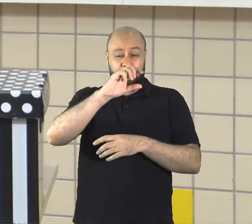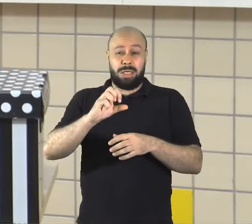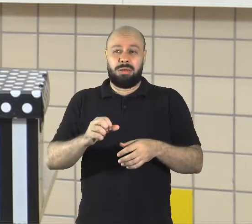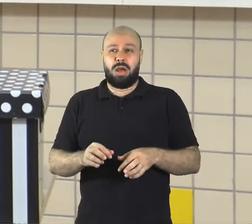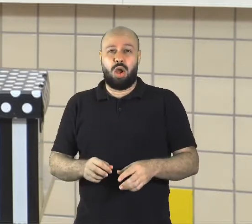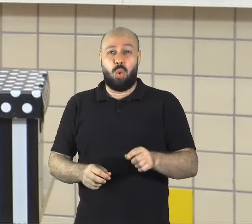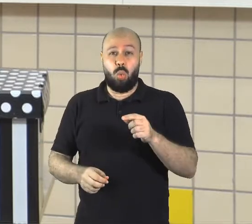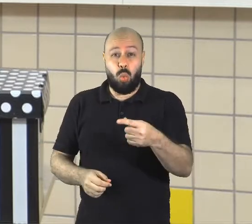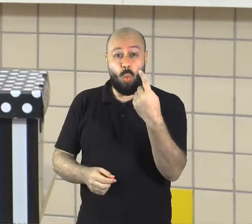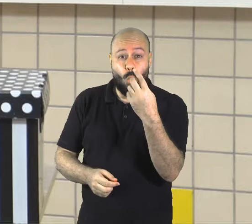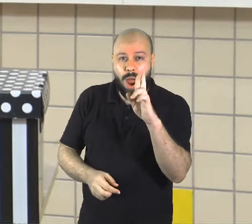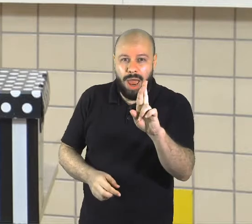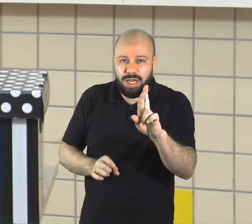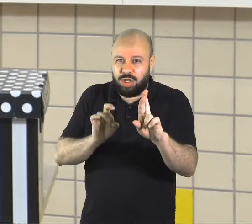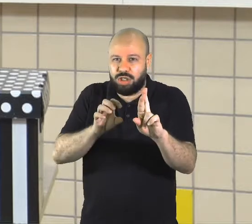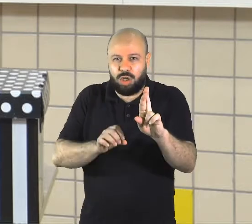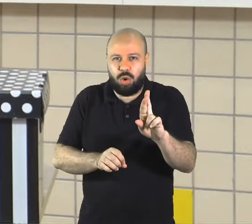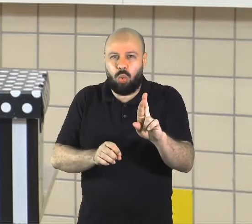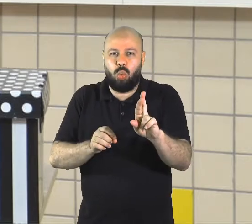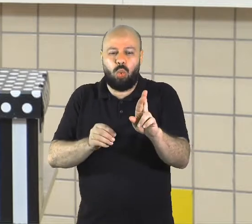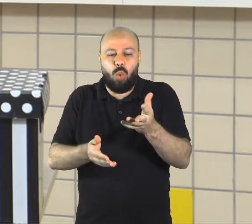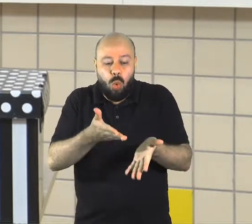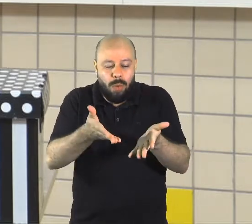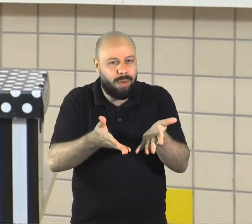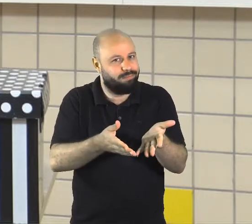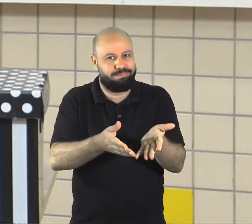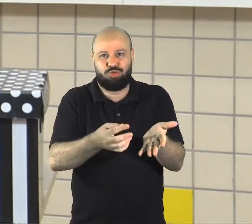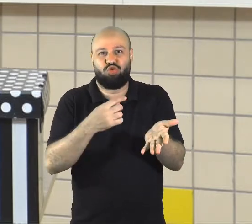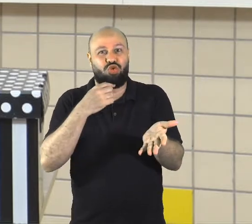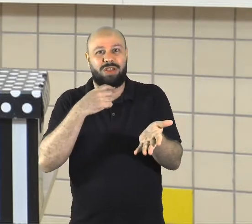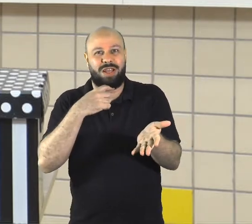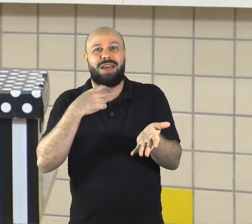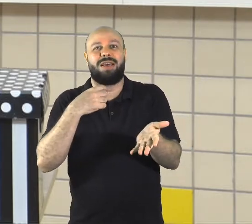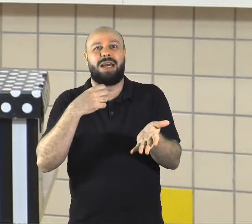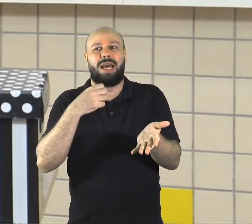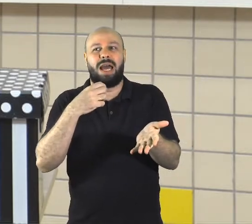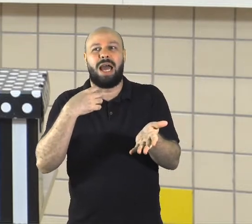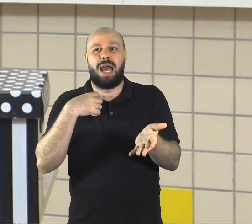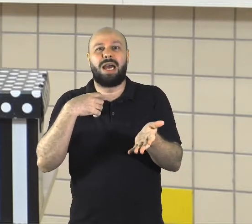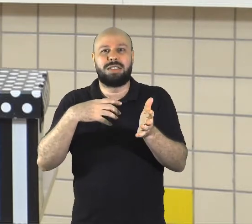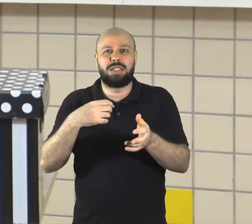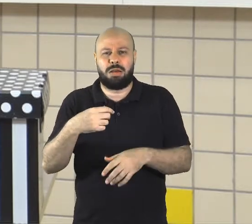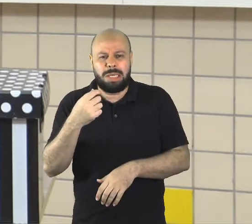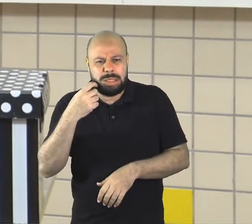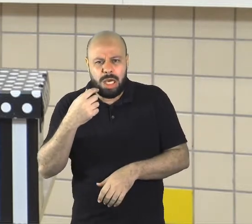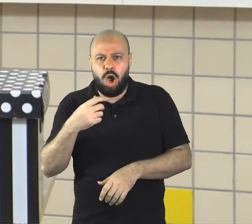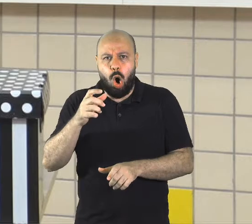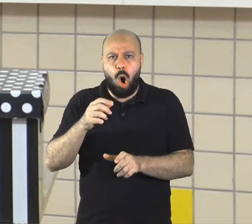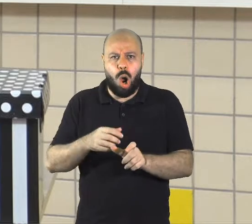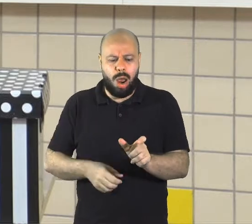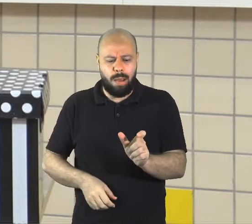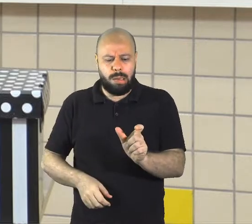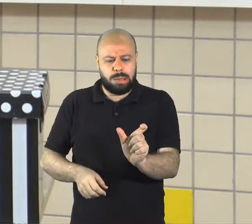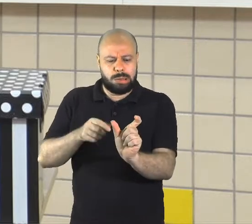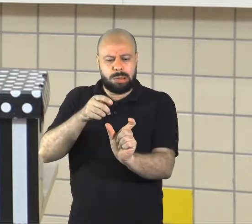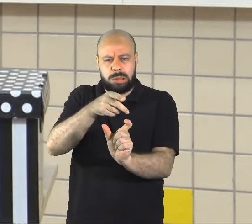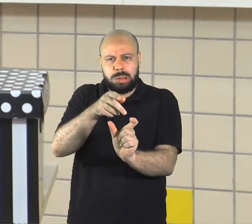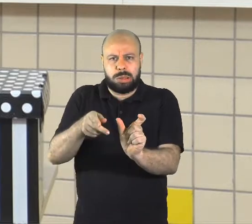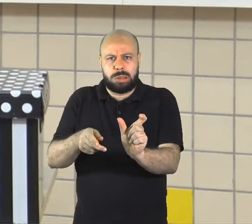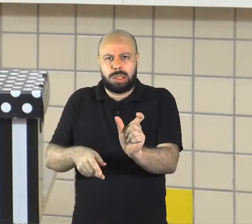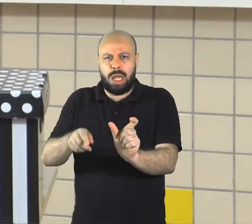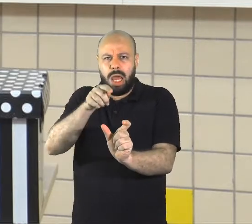só não dá conta de cuidar. Aí quando o R está lá no meio de duas vogais e que ele tem um som